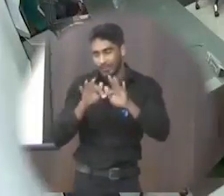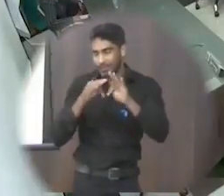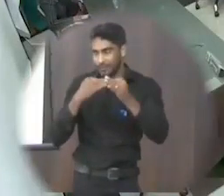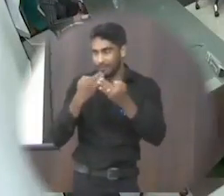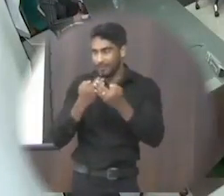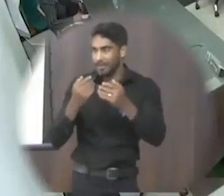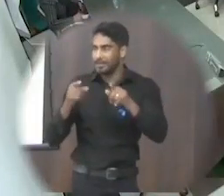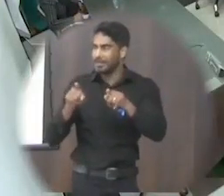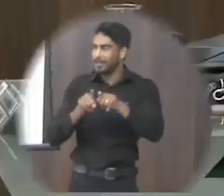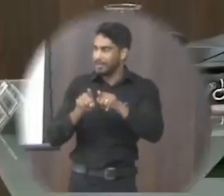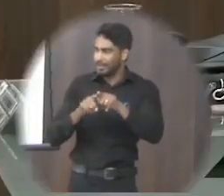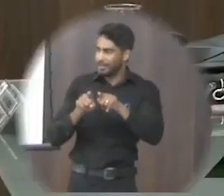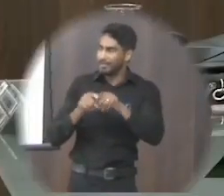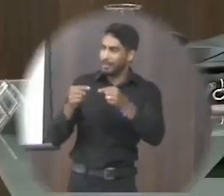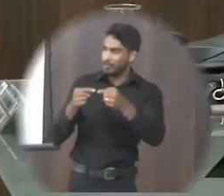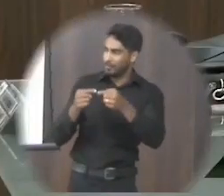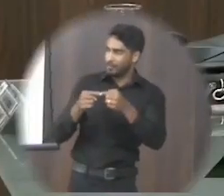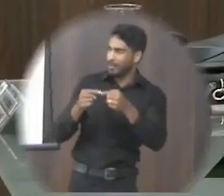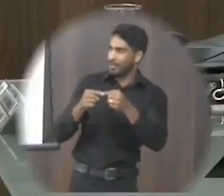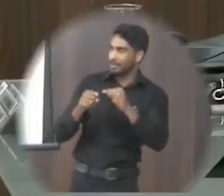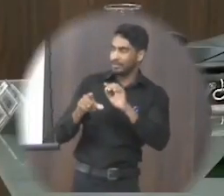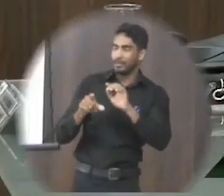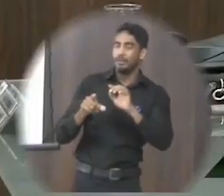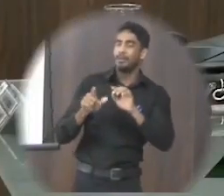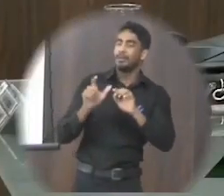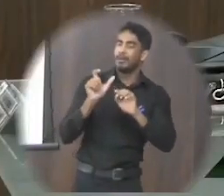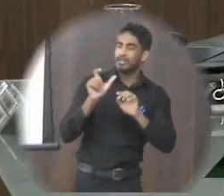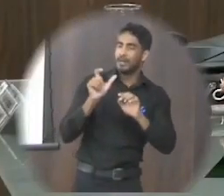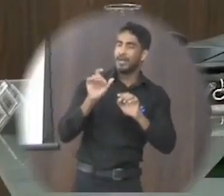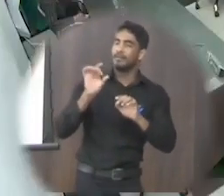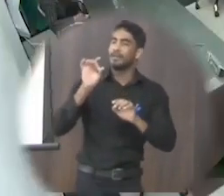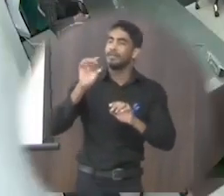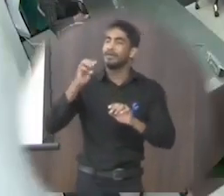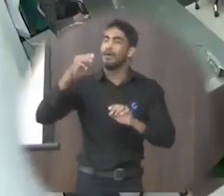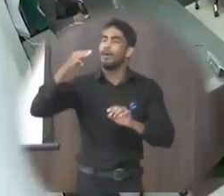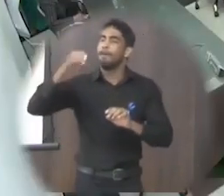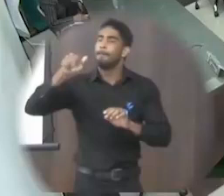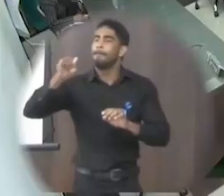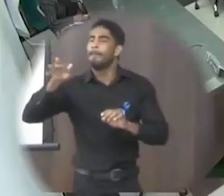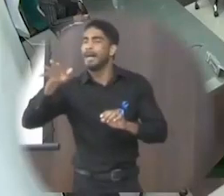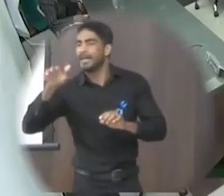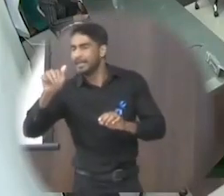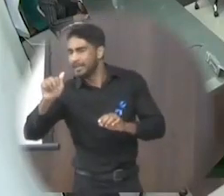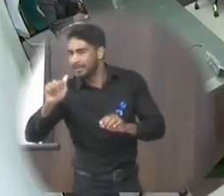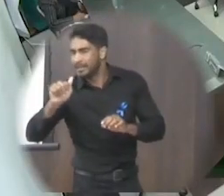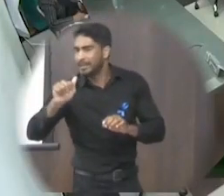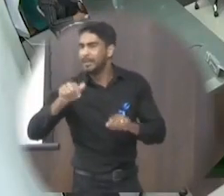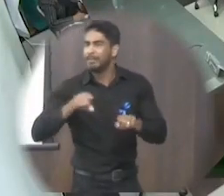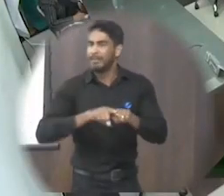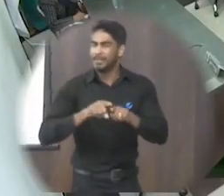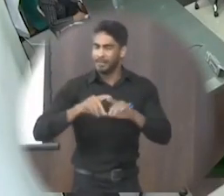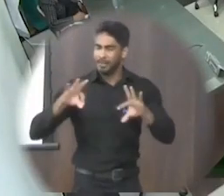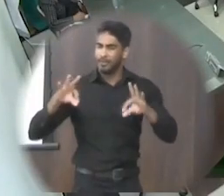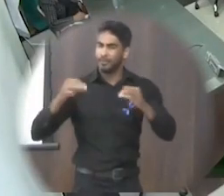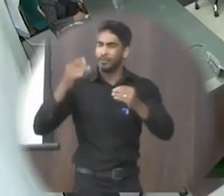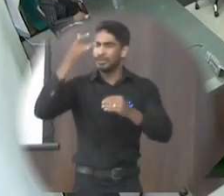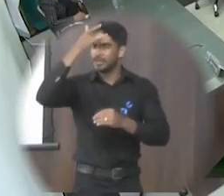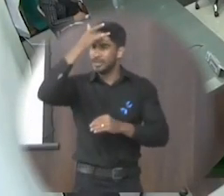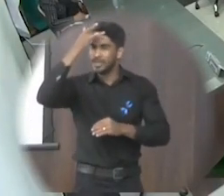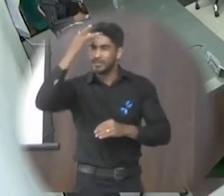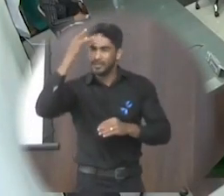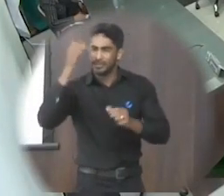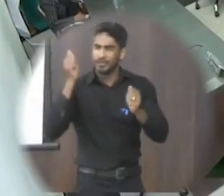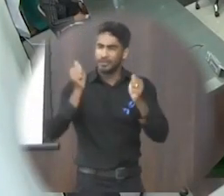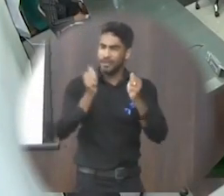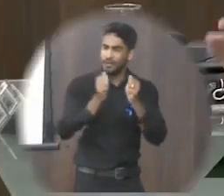E também corroborando aqui com as palavras suas, Bruno, não só a Marília Mendonça, né, mas todas aquelas pessoas que estiveram com